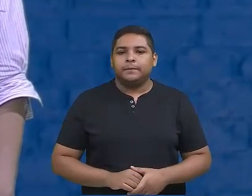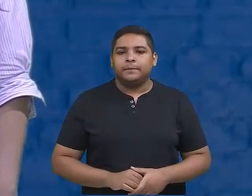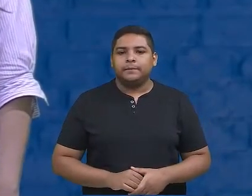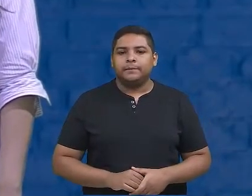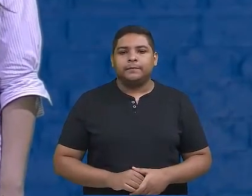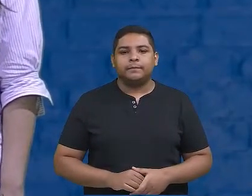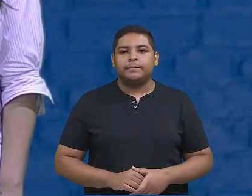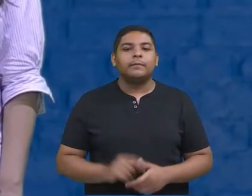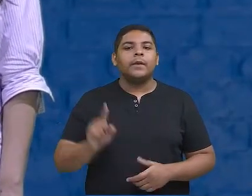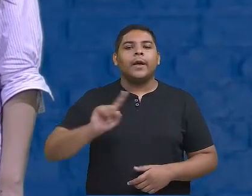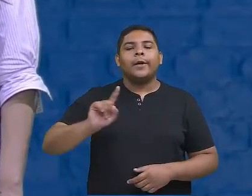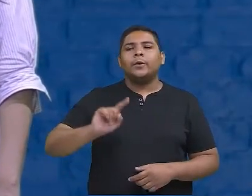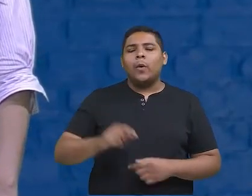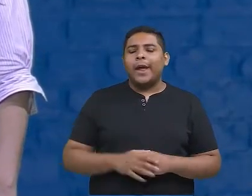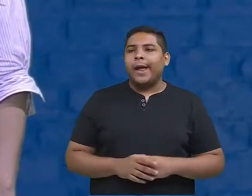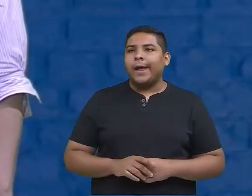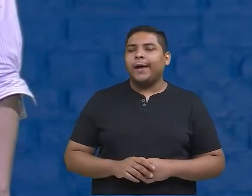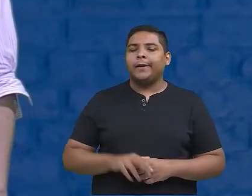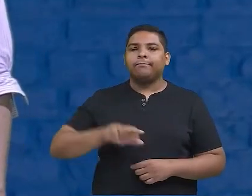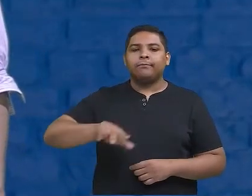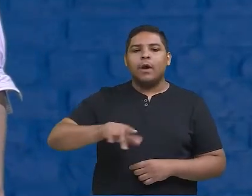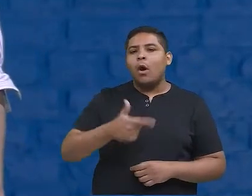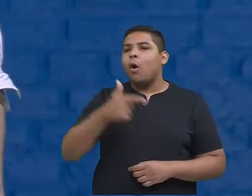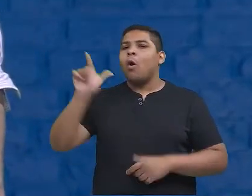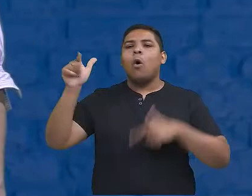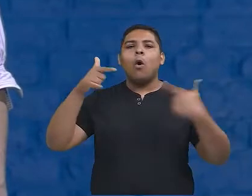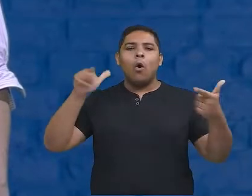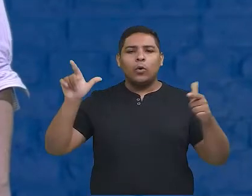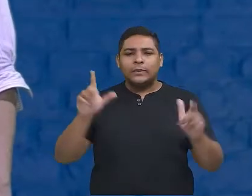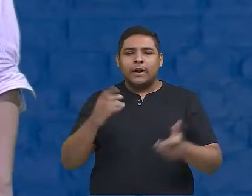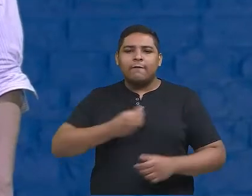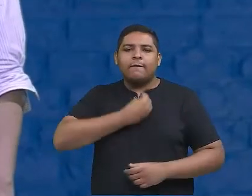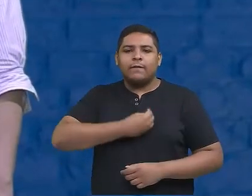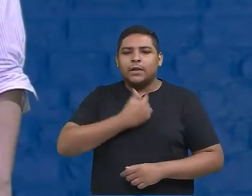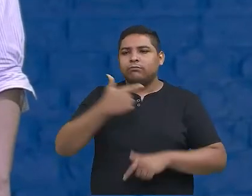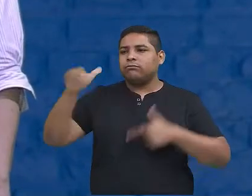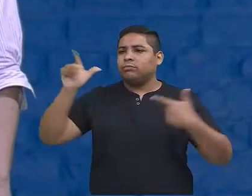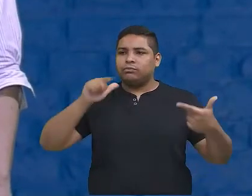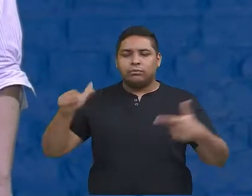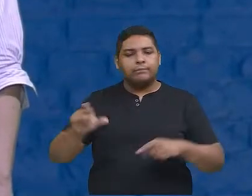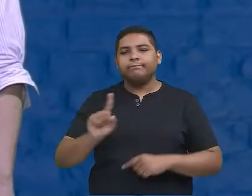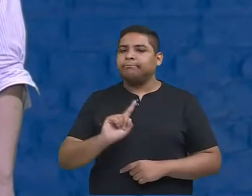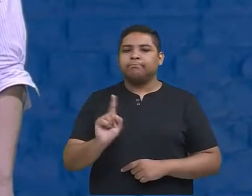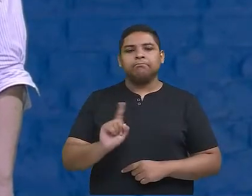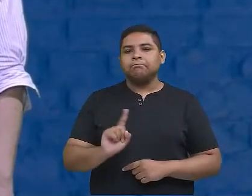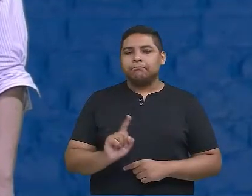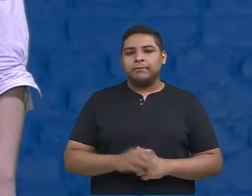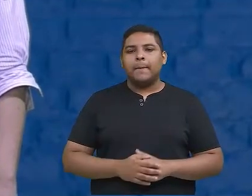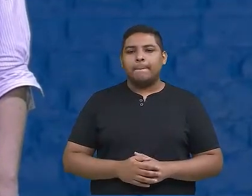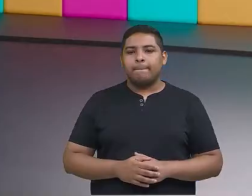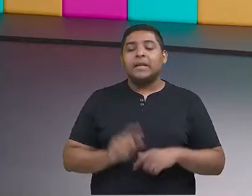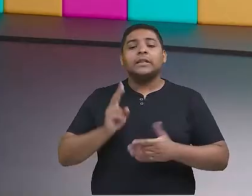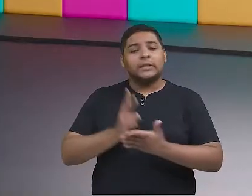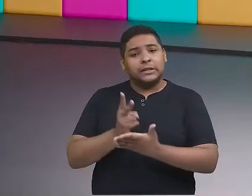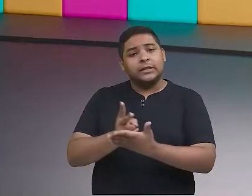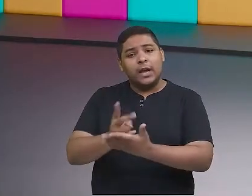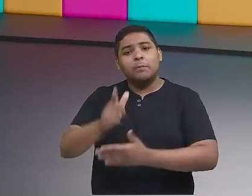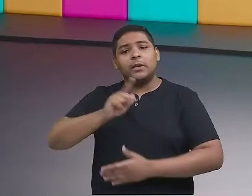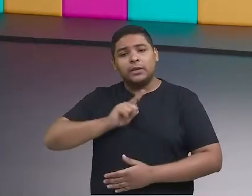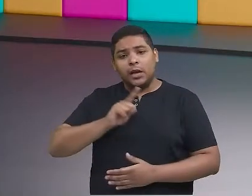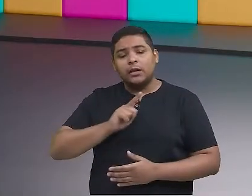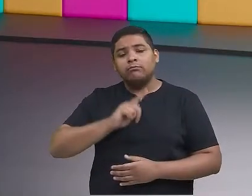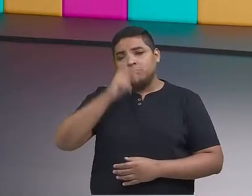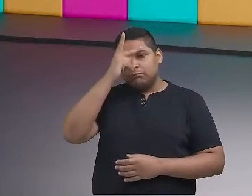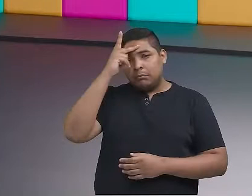nossa realidade, dos nossos pais, dos nossos amigos, ou que seja. A gente sempre tem alguém